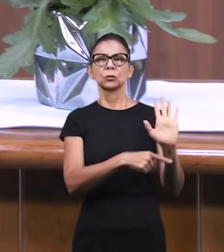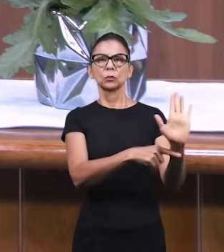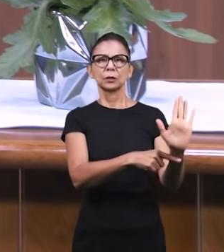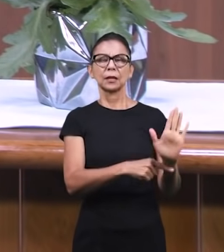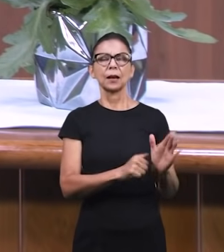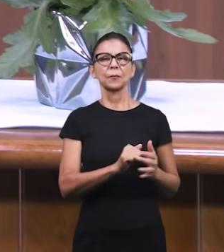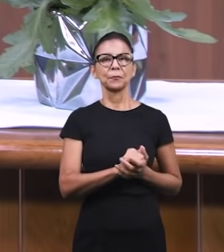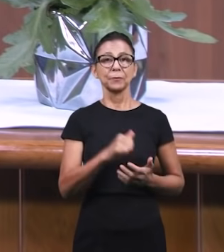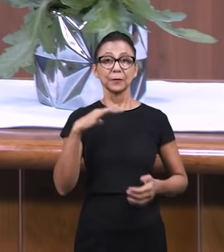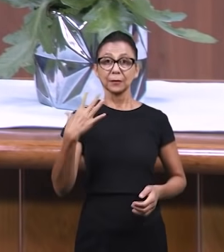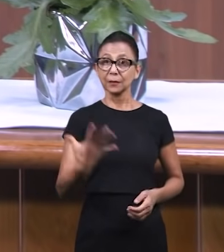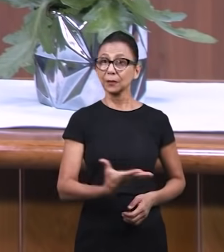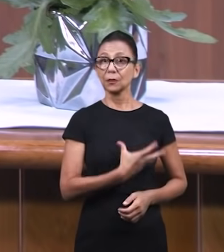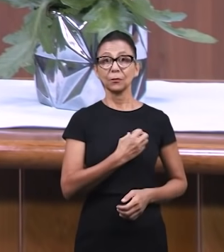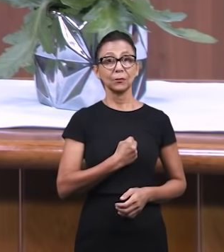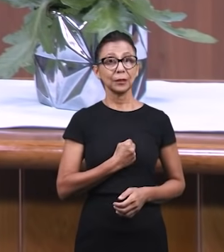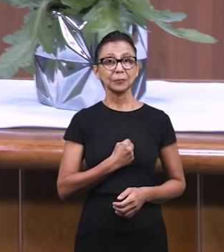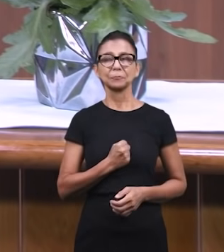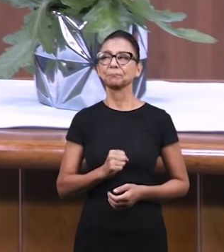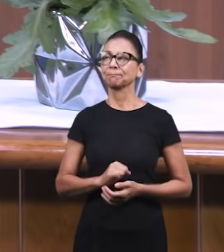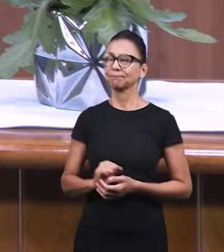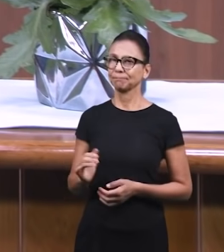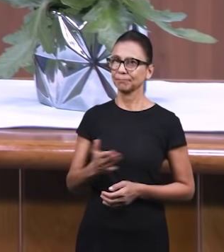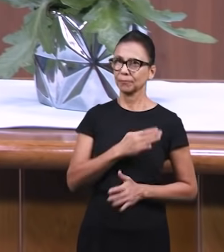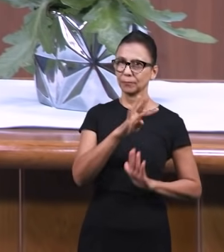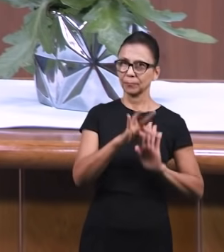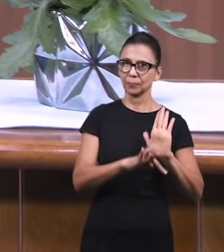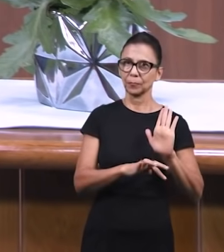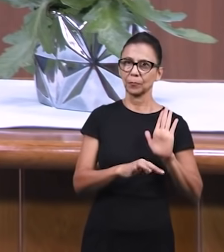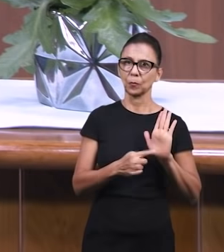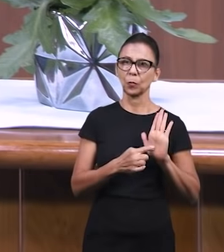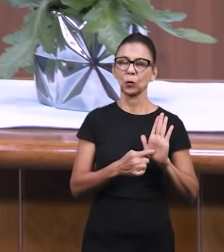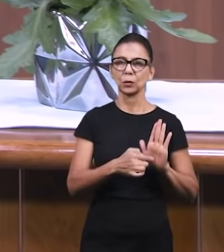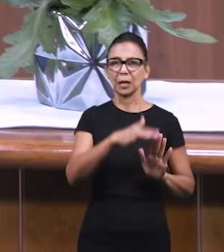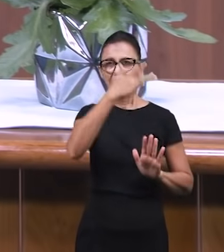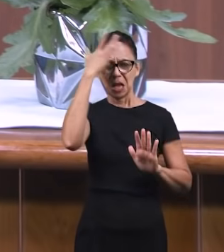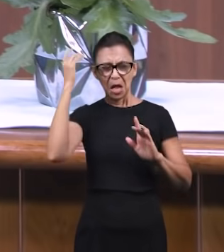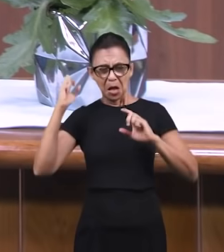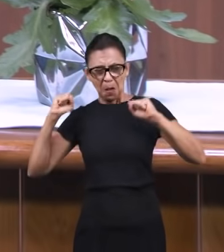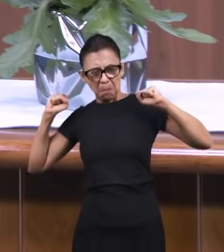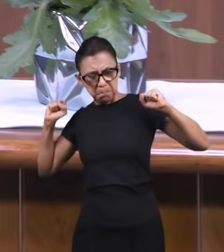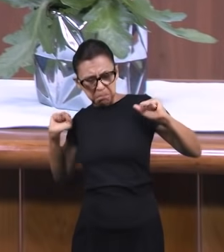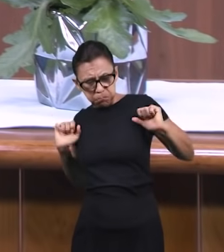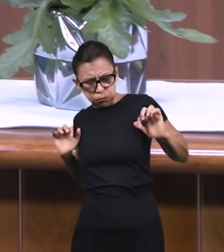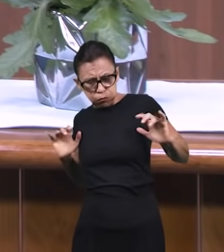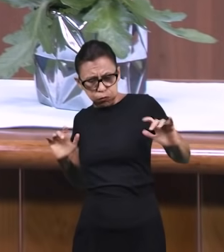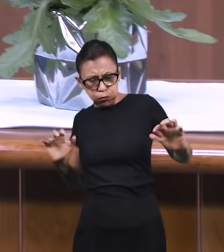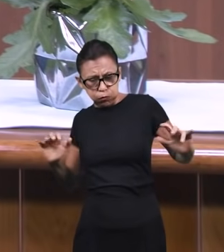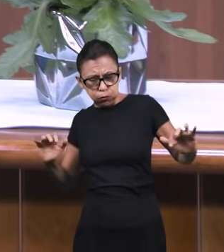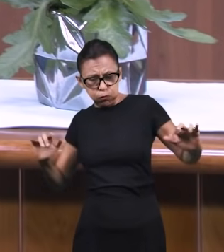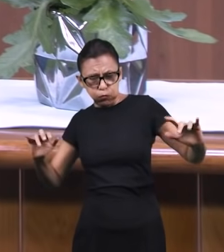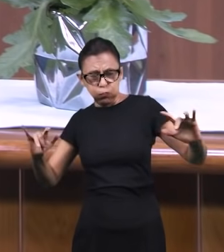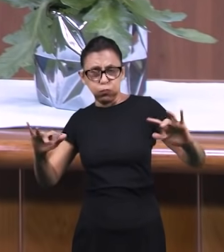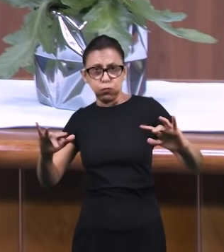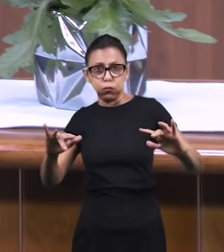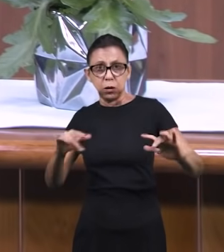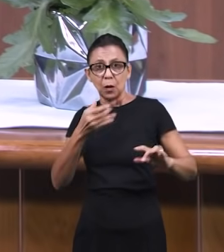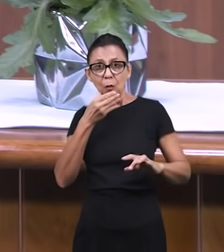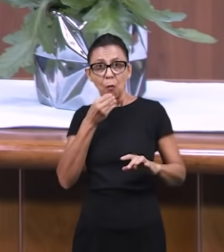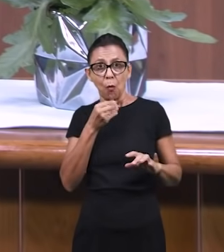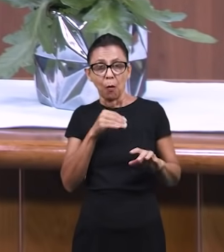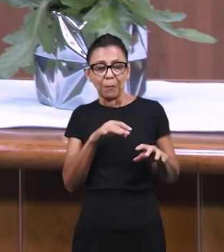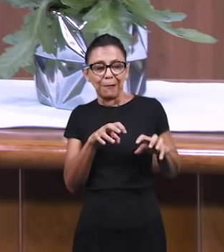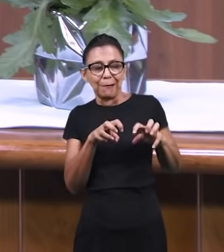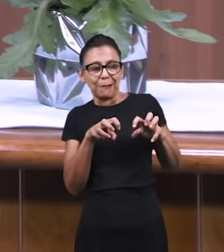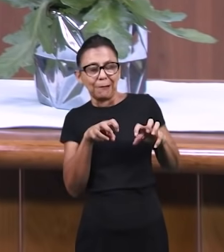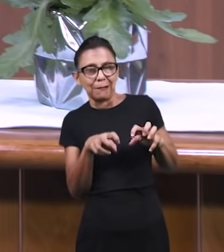tanta que eles não conseguiram passar por meio da multidão. Então o que eles fizeram? Eles subiram até o telhado da casa, abriram